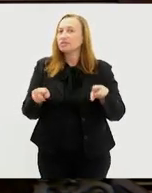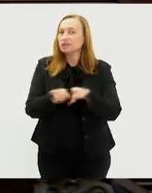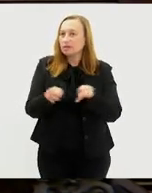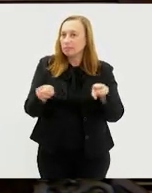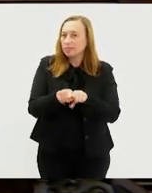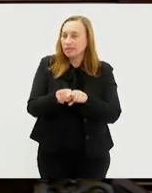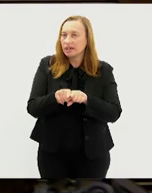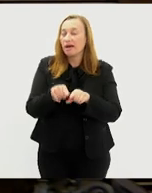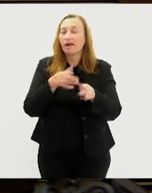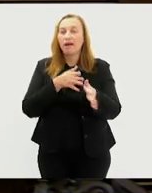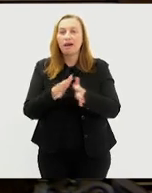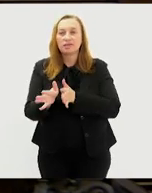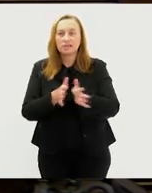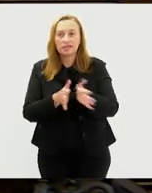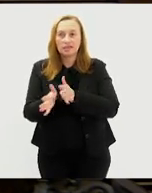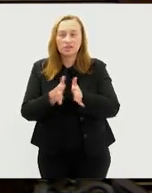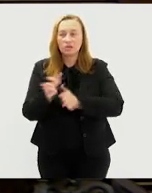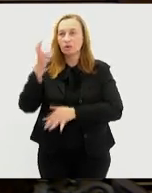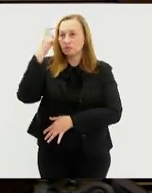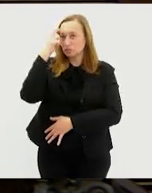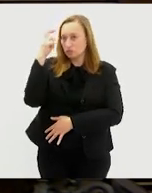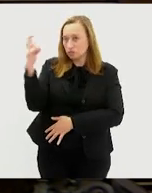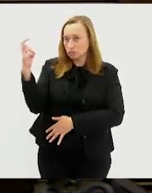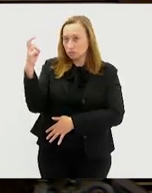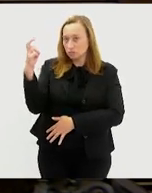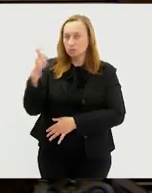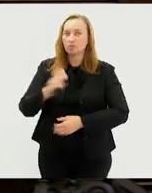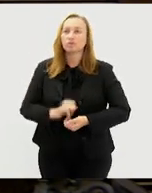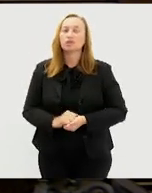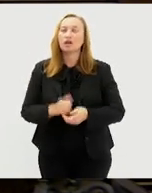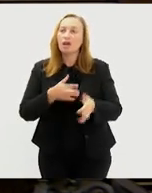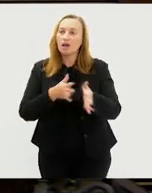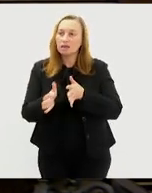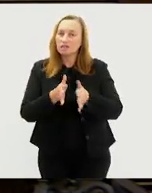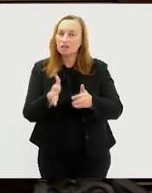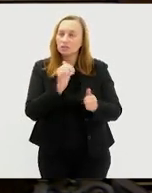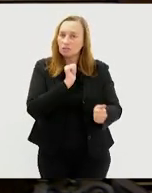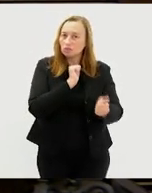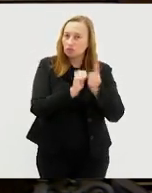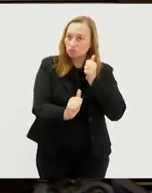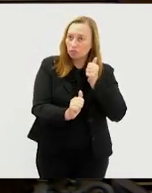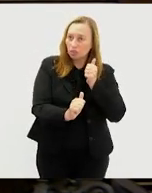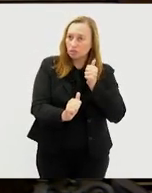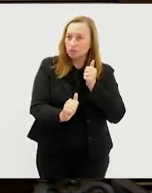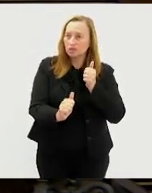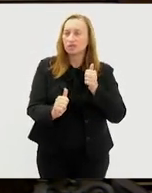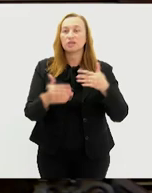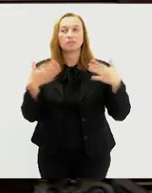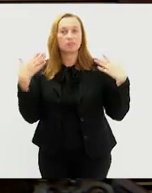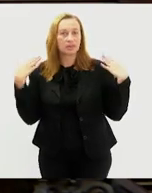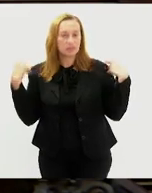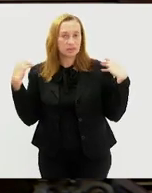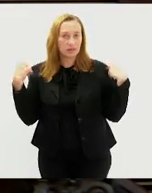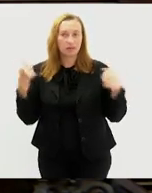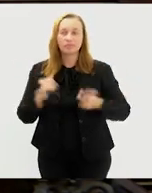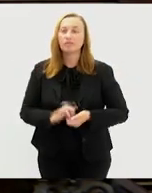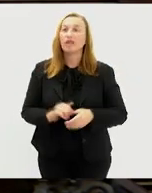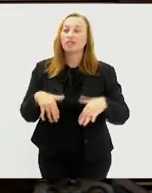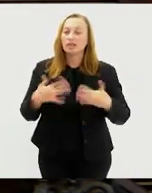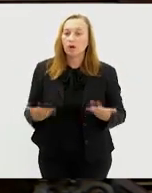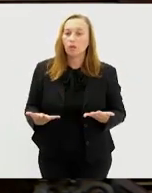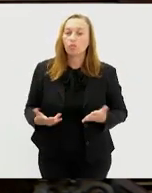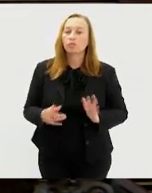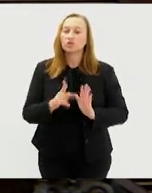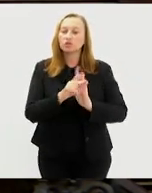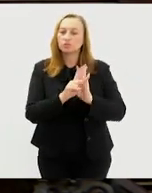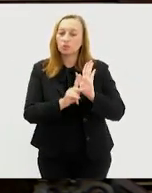acesso à cultura acesso ao esporte e acesso ao lazer Então esse projeto que